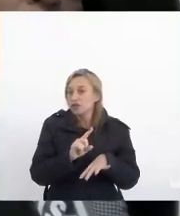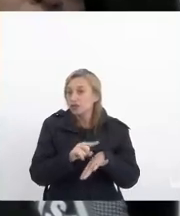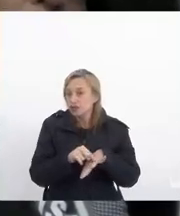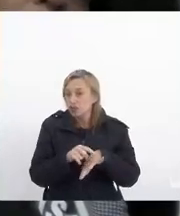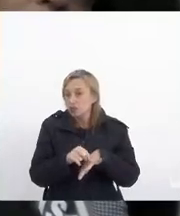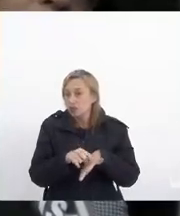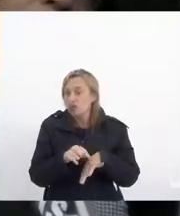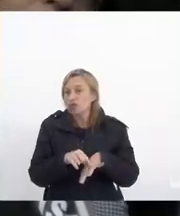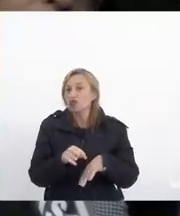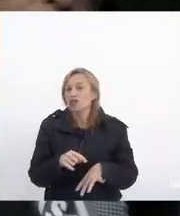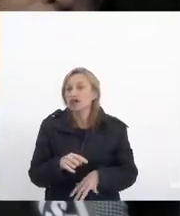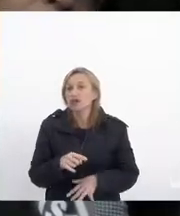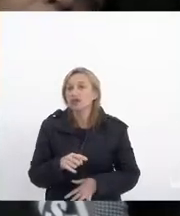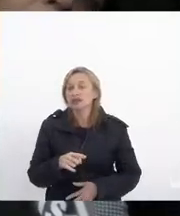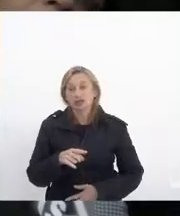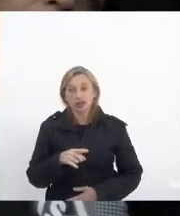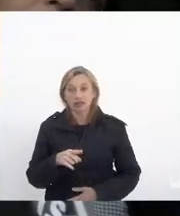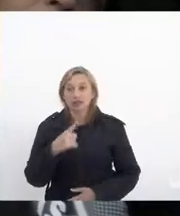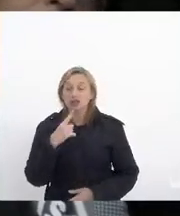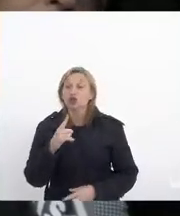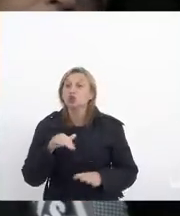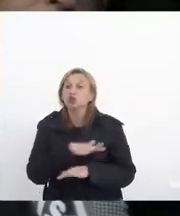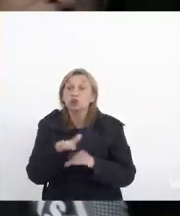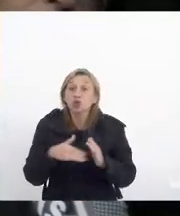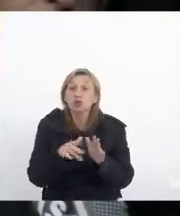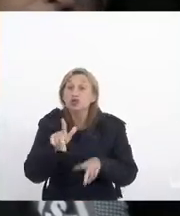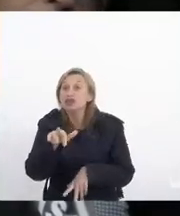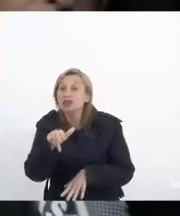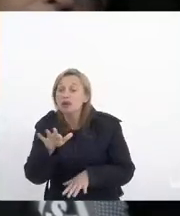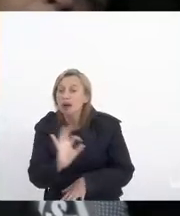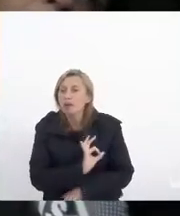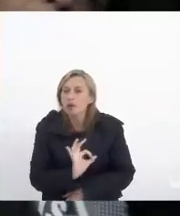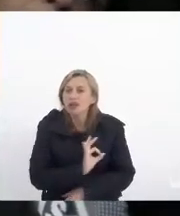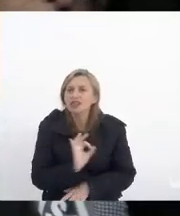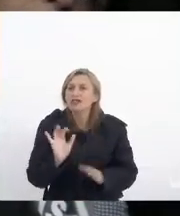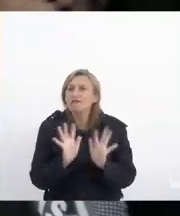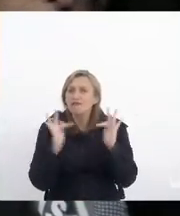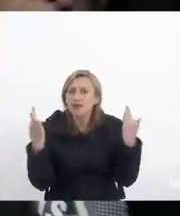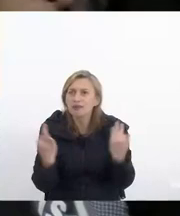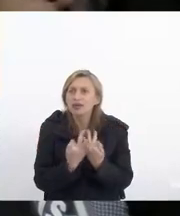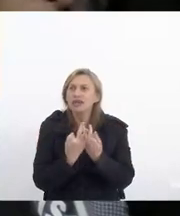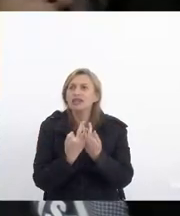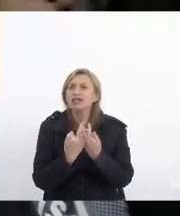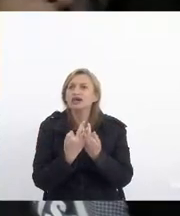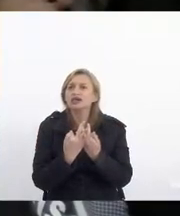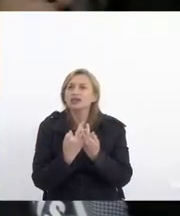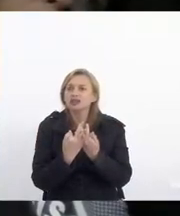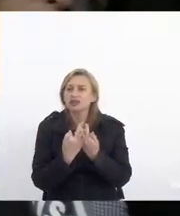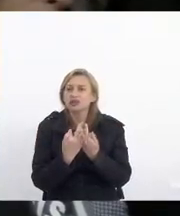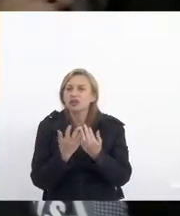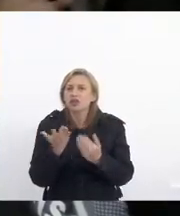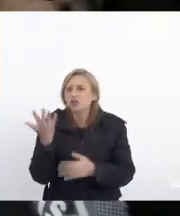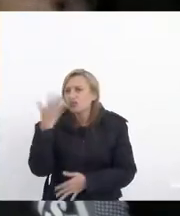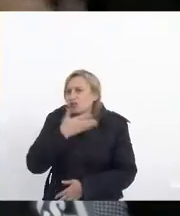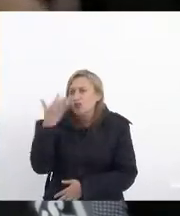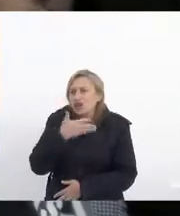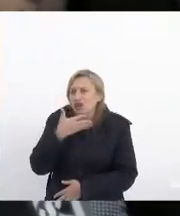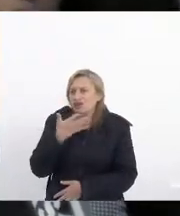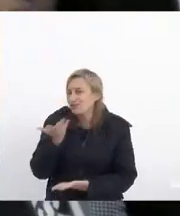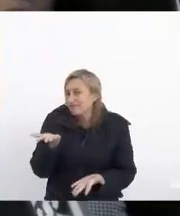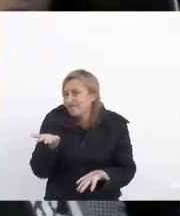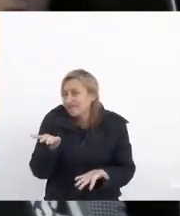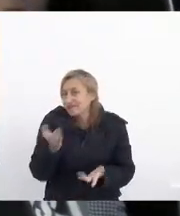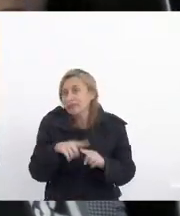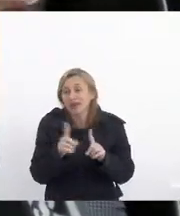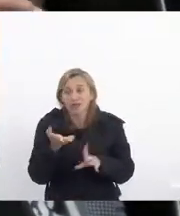marido dizia que a polícia era todos irmãos, e era família, e era tudo... Era uma família. Hoje em dia não vê mais tanto isso,